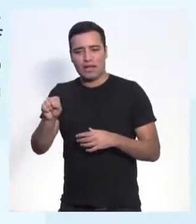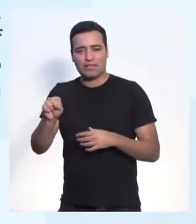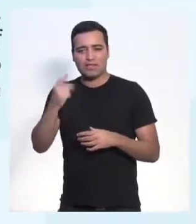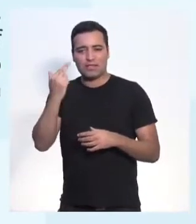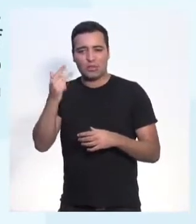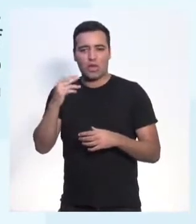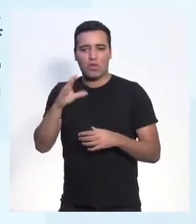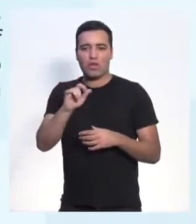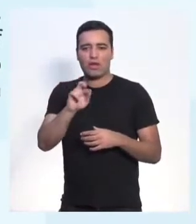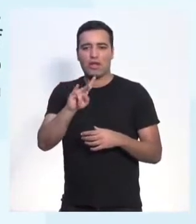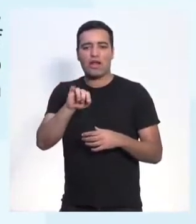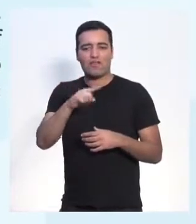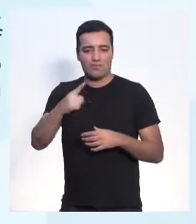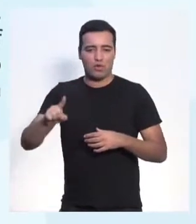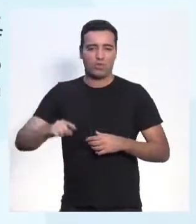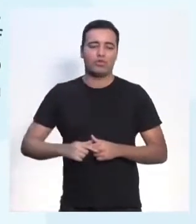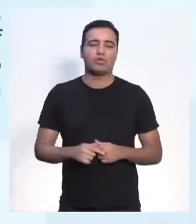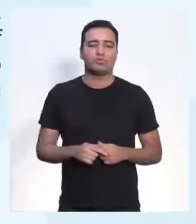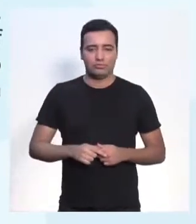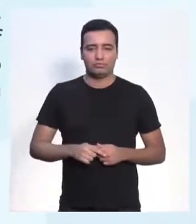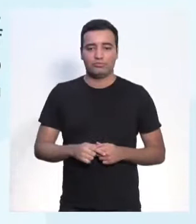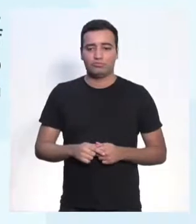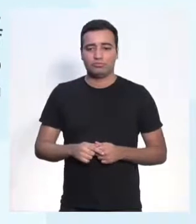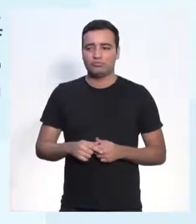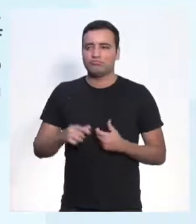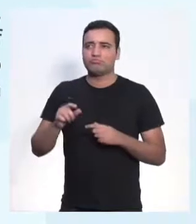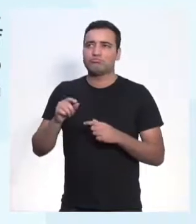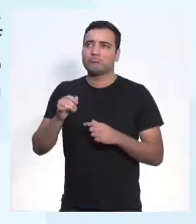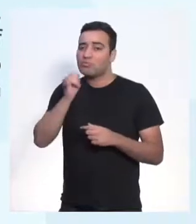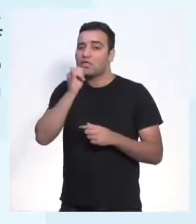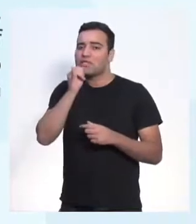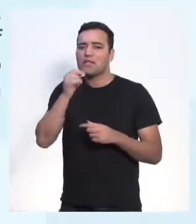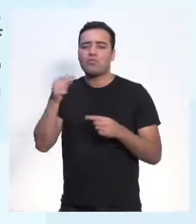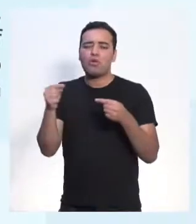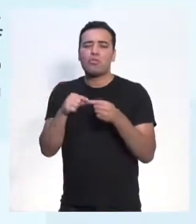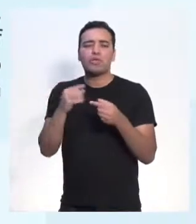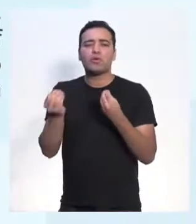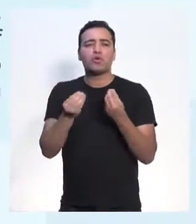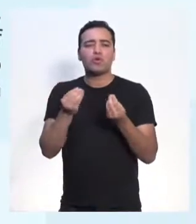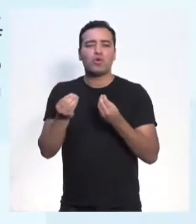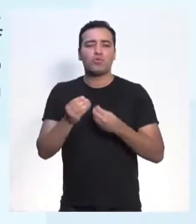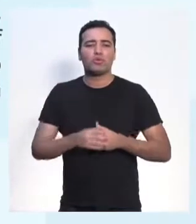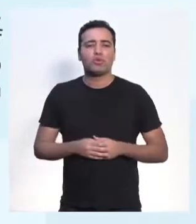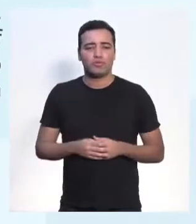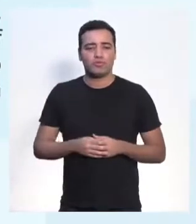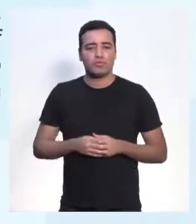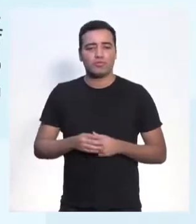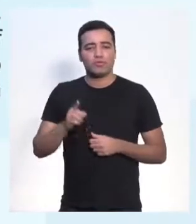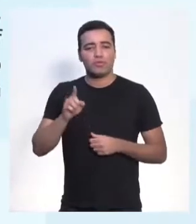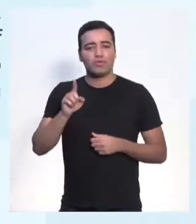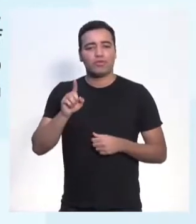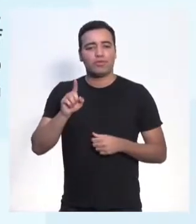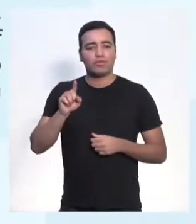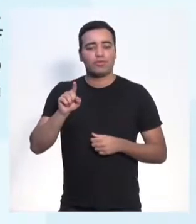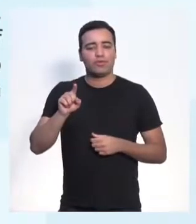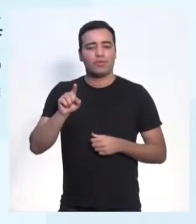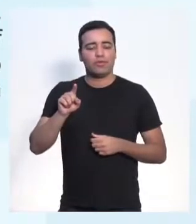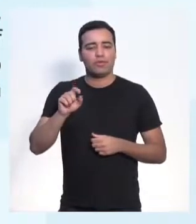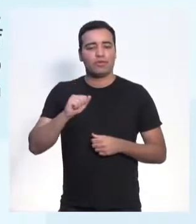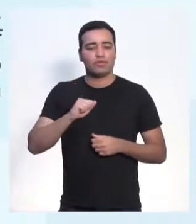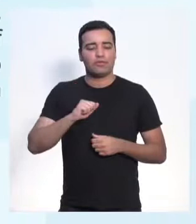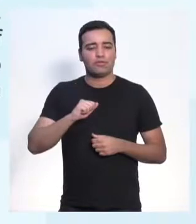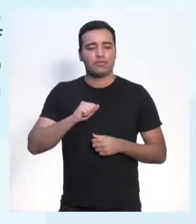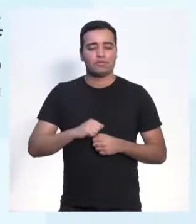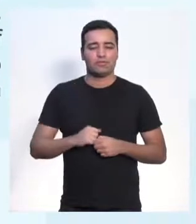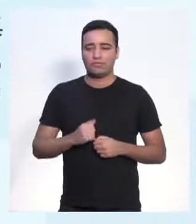Are examples of chemical energy. São exemplos de energia química. Chemical energy is converted into thermal